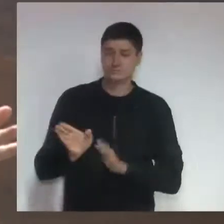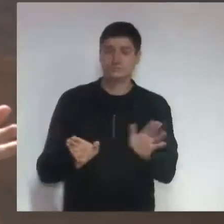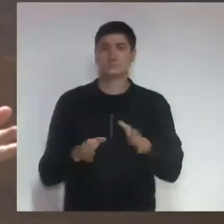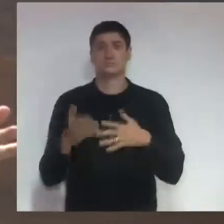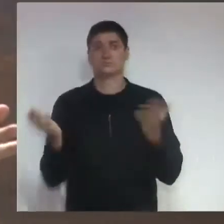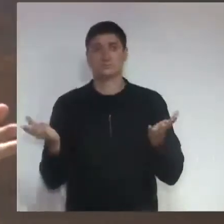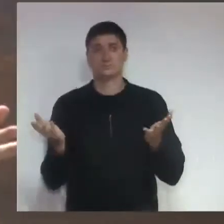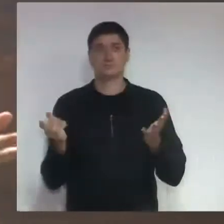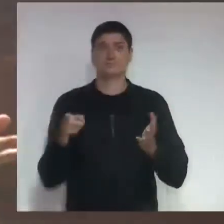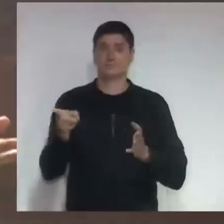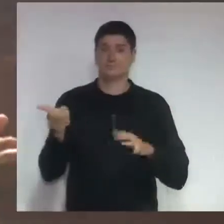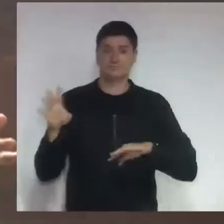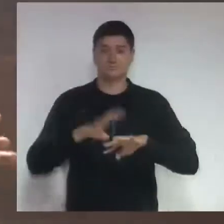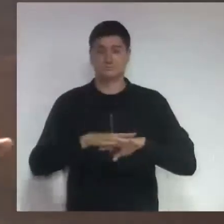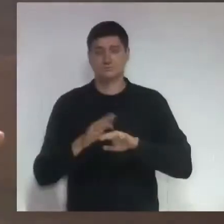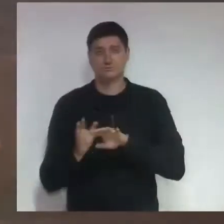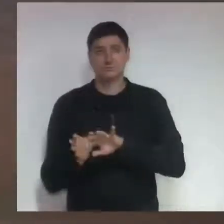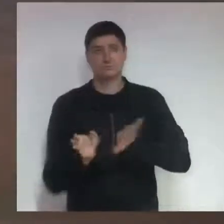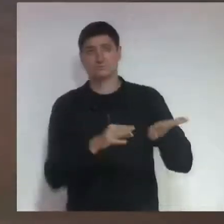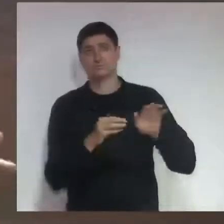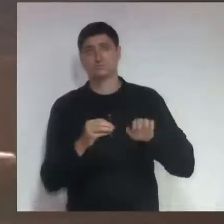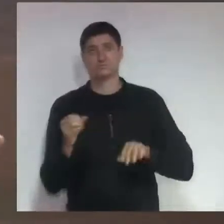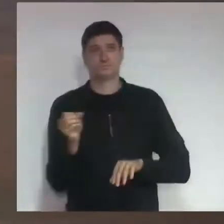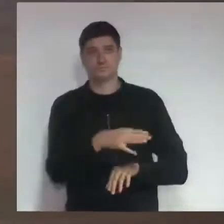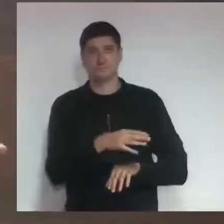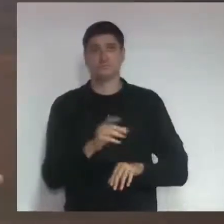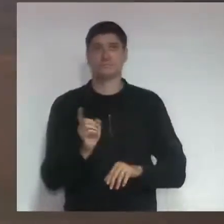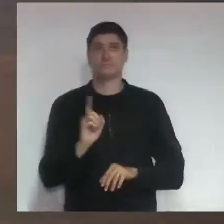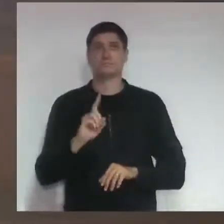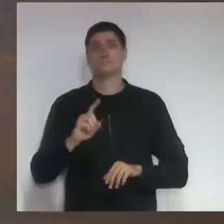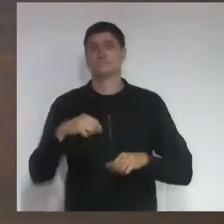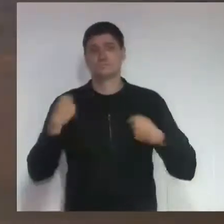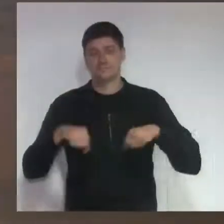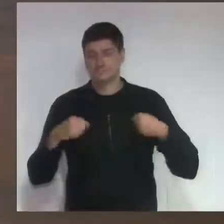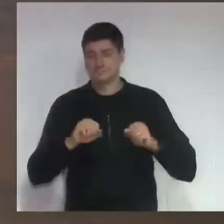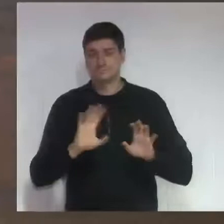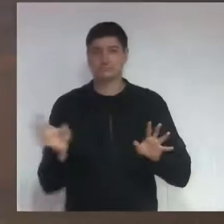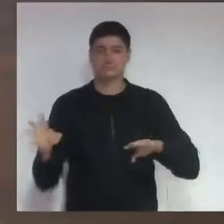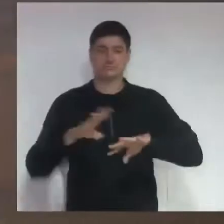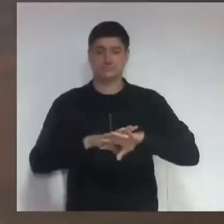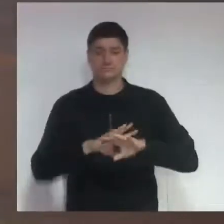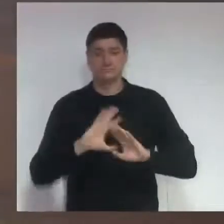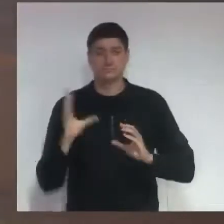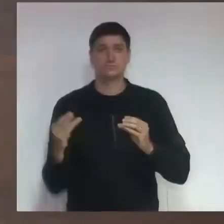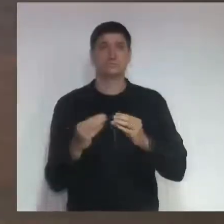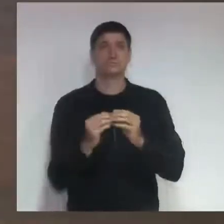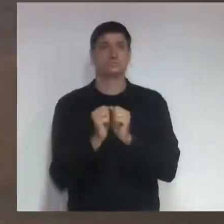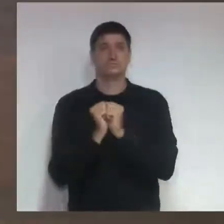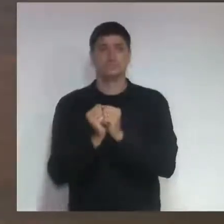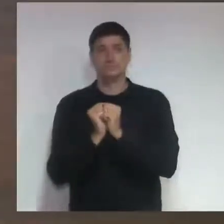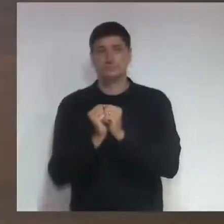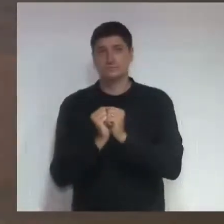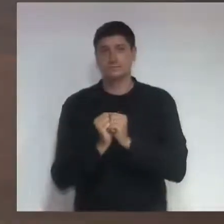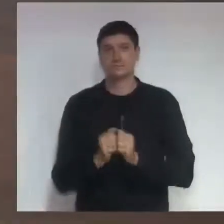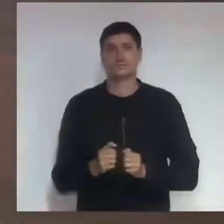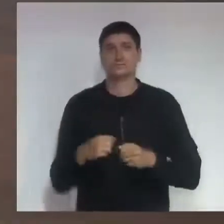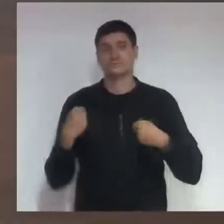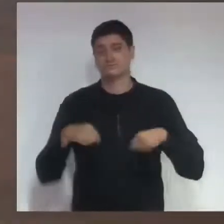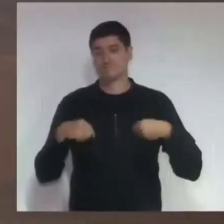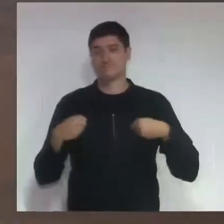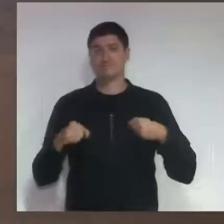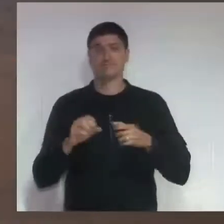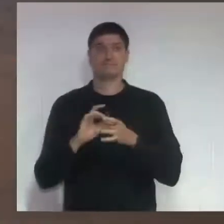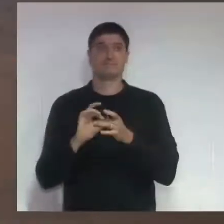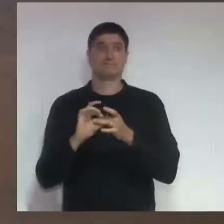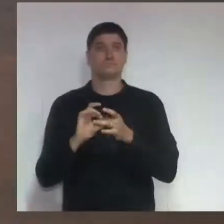Qualquer tipo de exclusão, no meu modo de pensar, ele é péssimo, ele é ruim, ele é criminoso quando a gente faz uma exclusão.